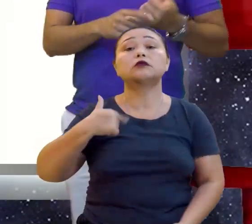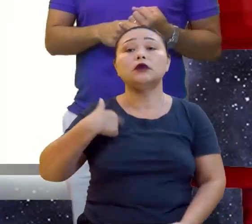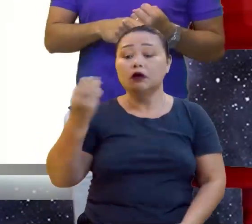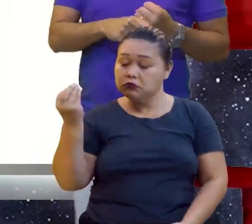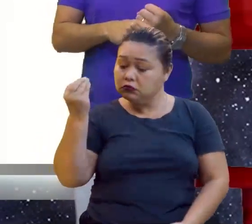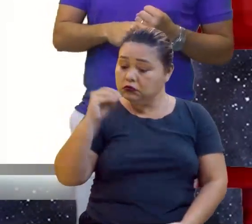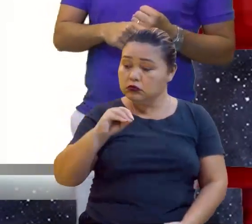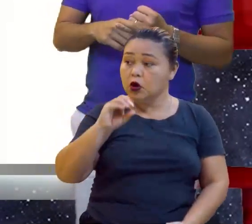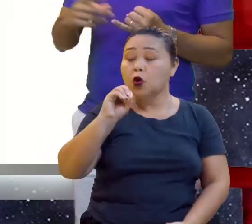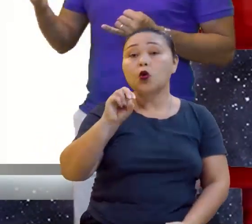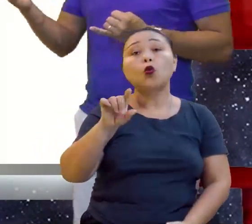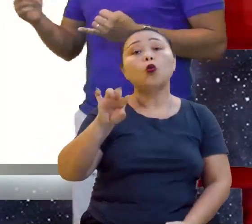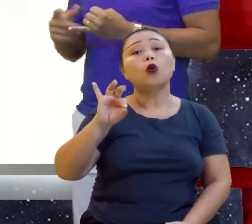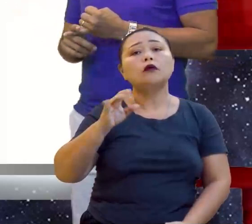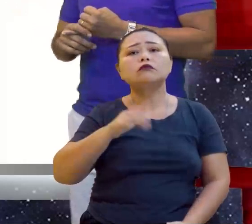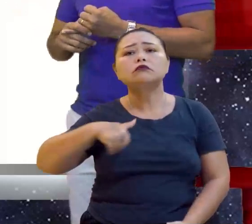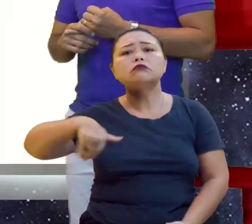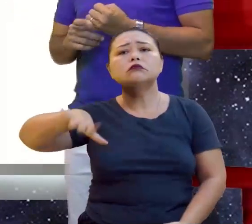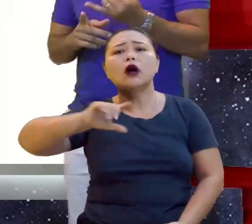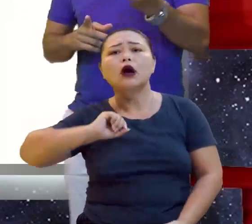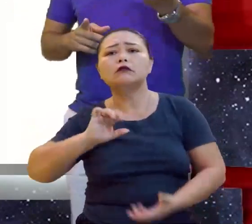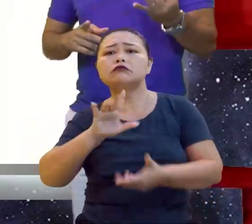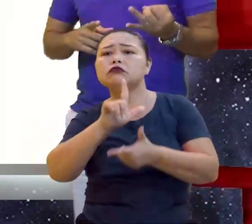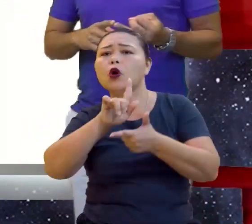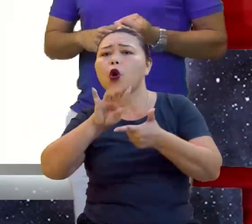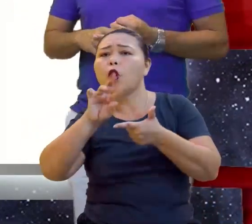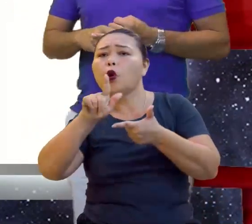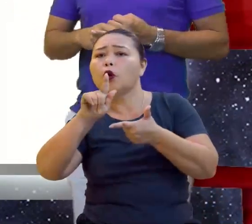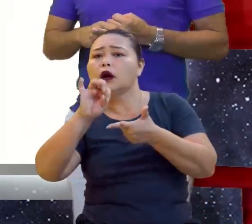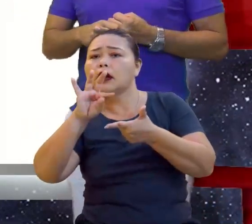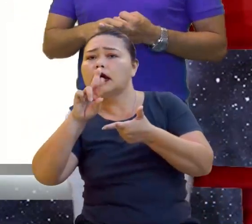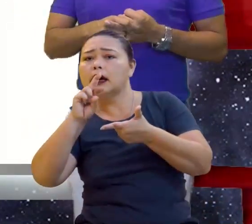é parte do logaritmo. Às vezes caiu uma questão de logaritmo,